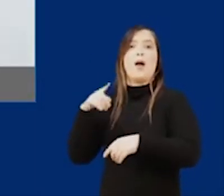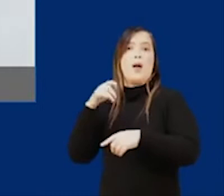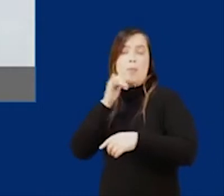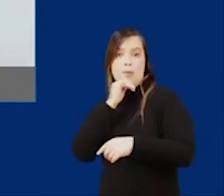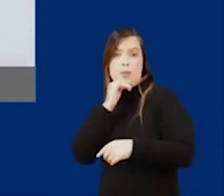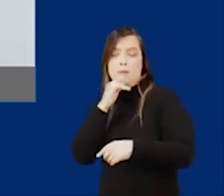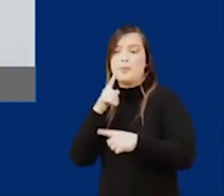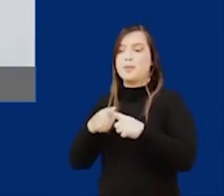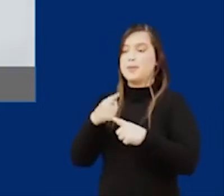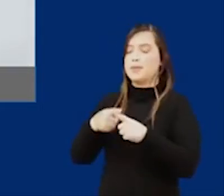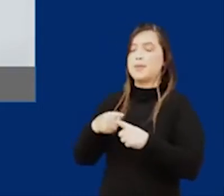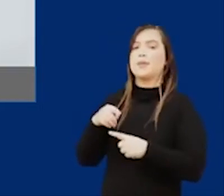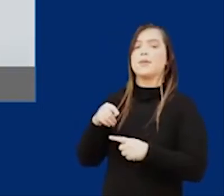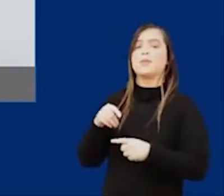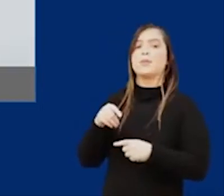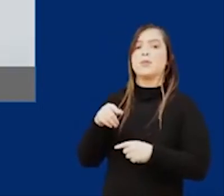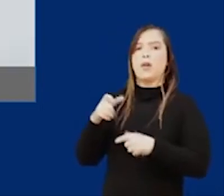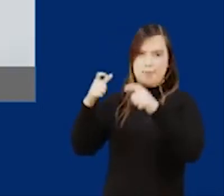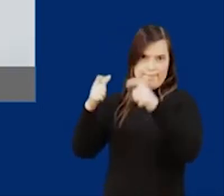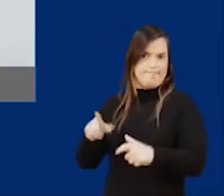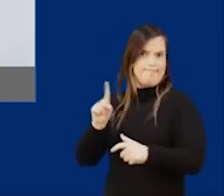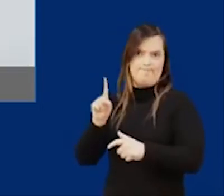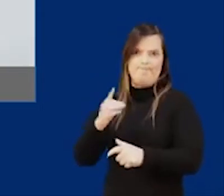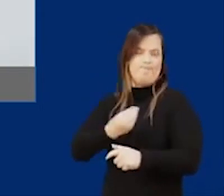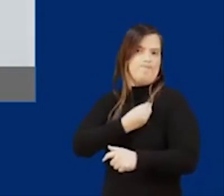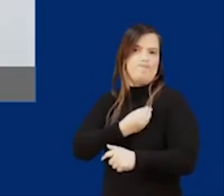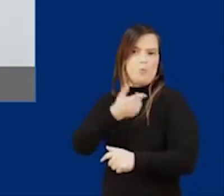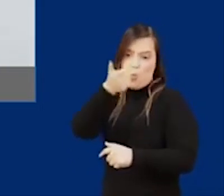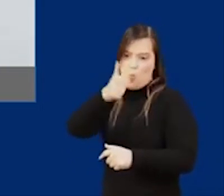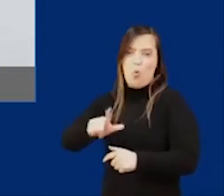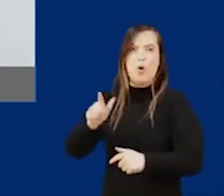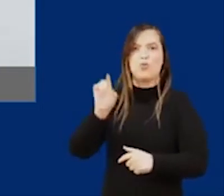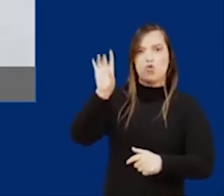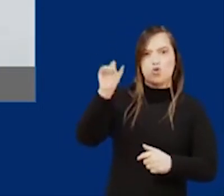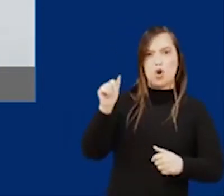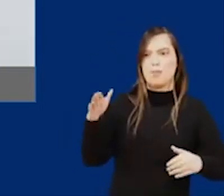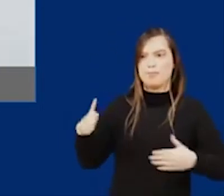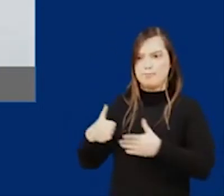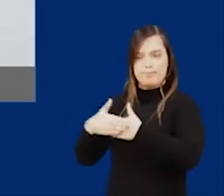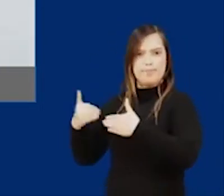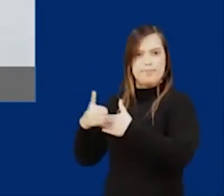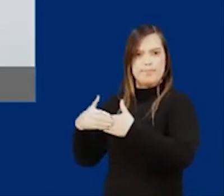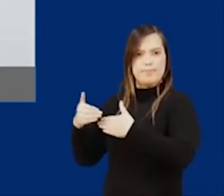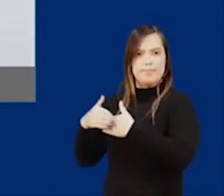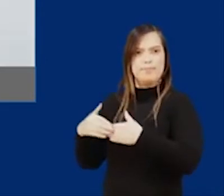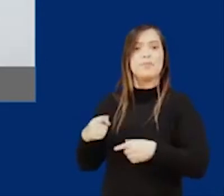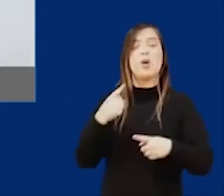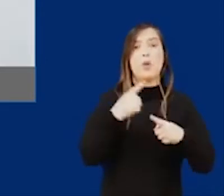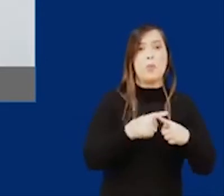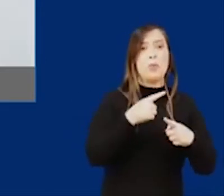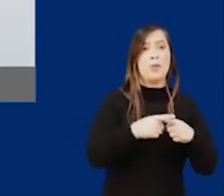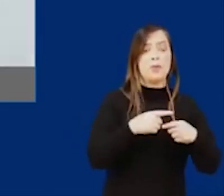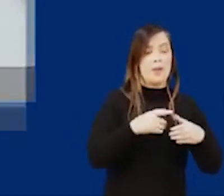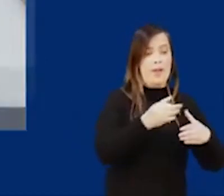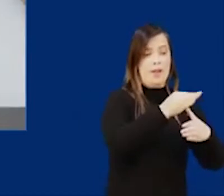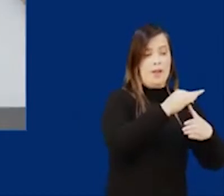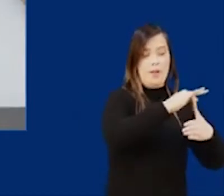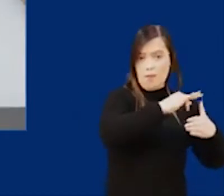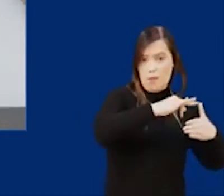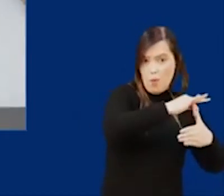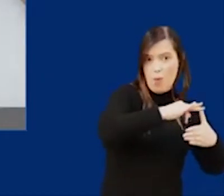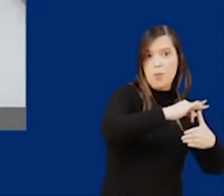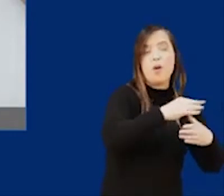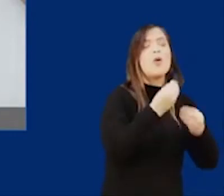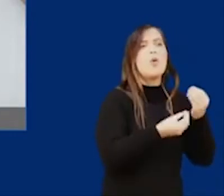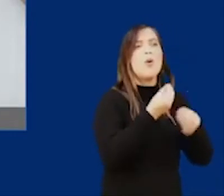está nesse lugar mesmo, a gente está no lugar de quem acolhe. É porque eu acho que a fórmula entra como um tipo de produto,